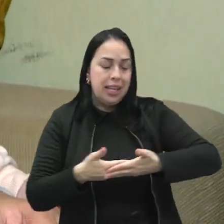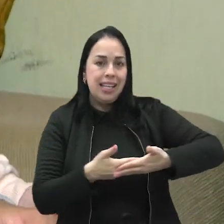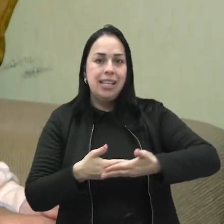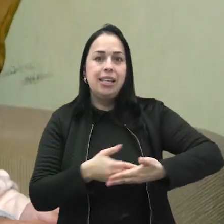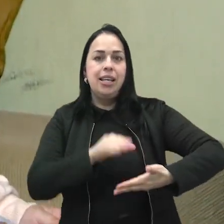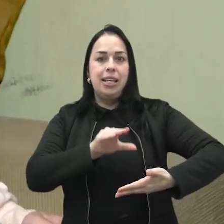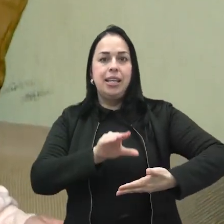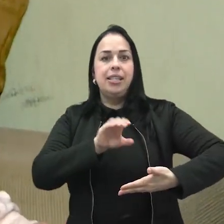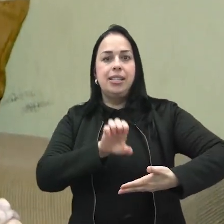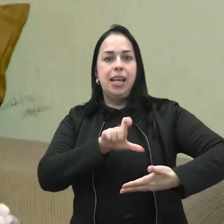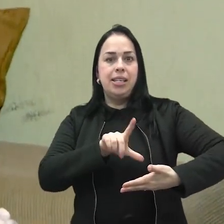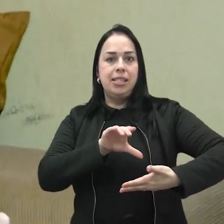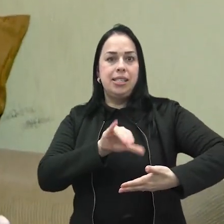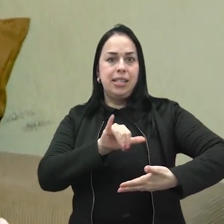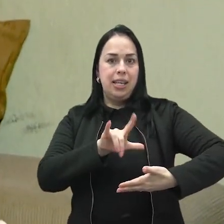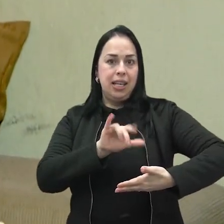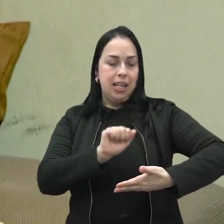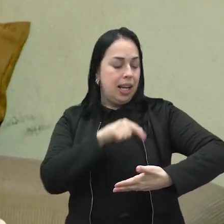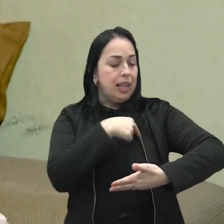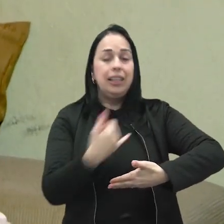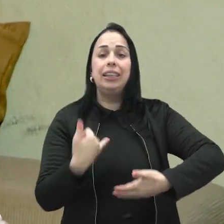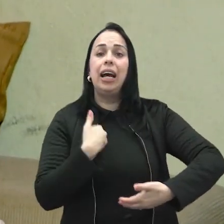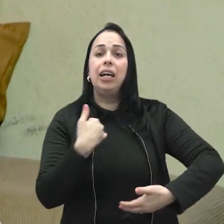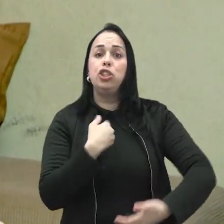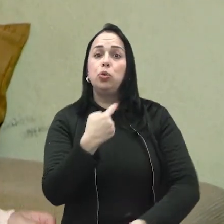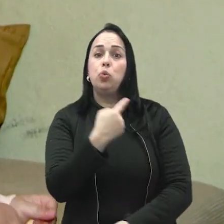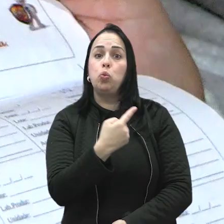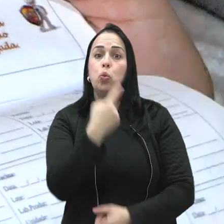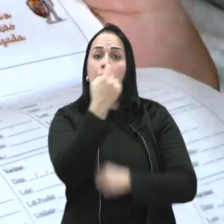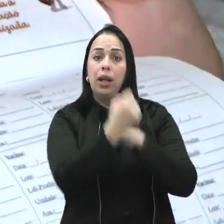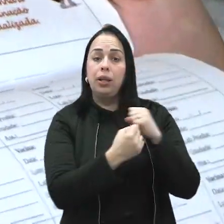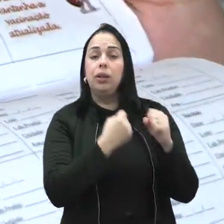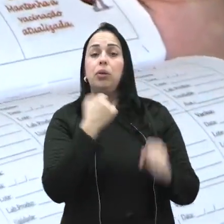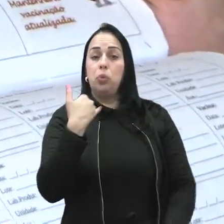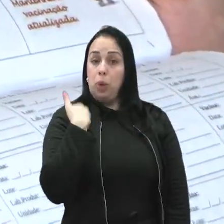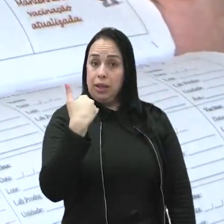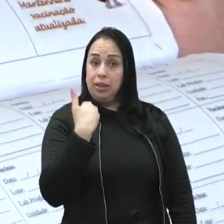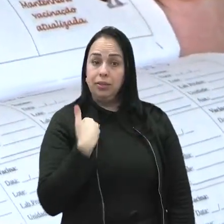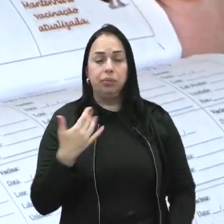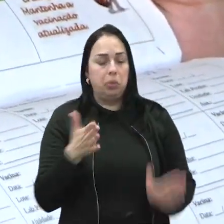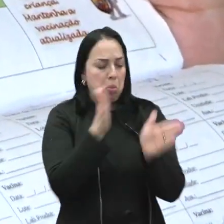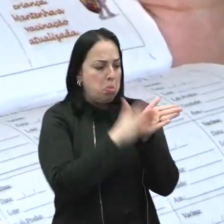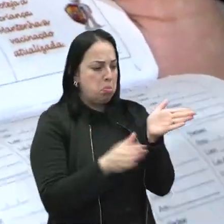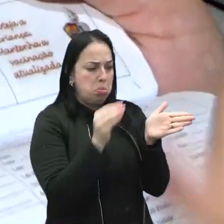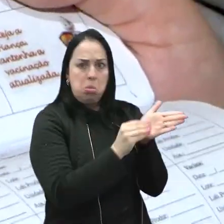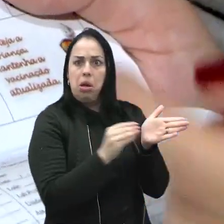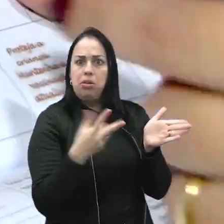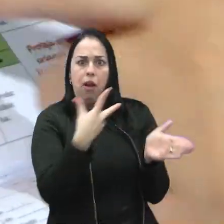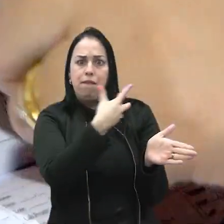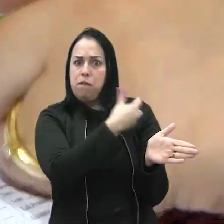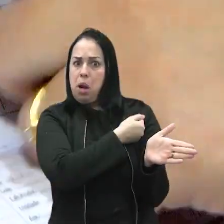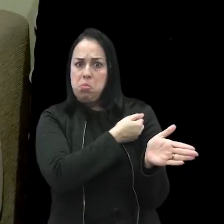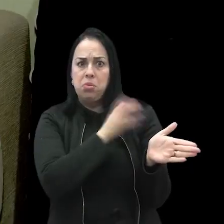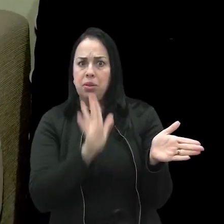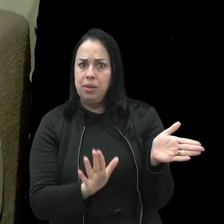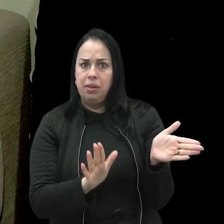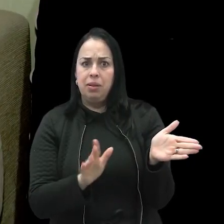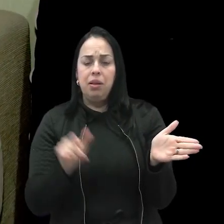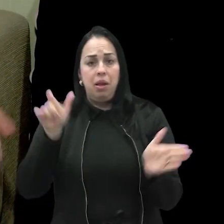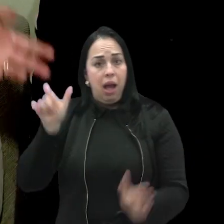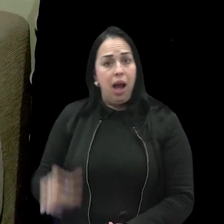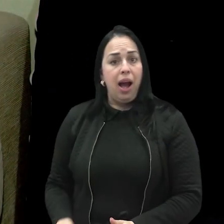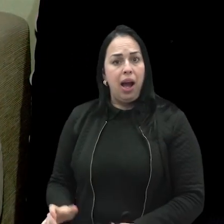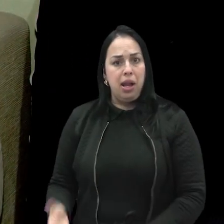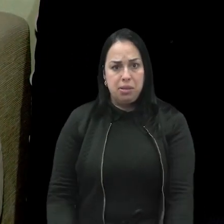pequena Cecília, de 1 ano e 3 meses. A caderneta de vacinação está em dia.